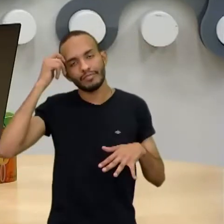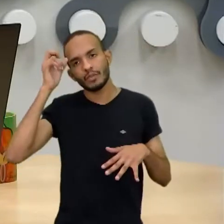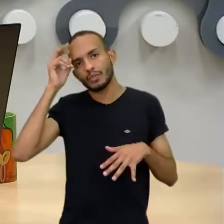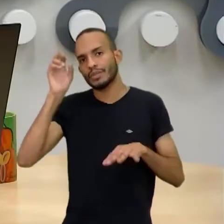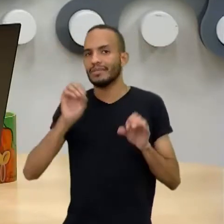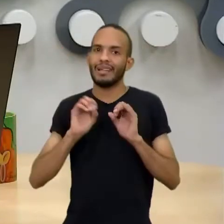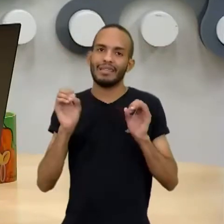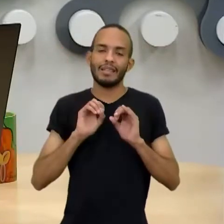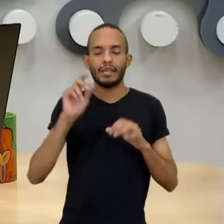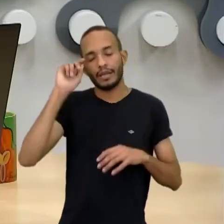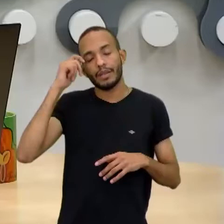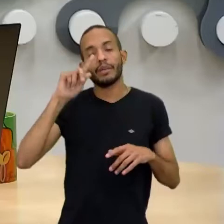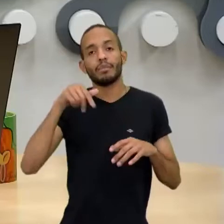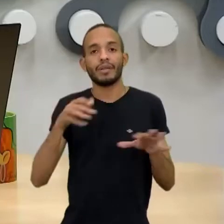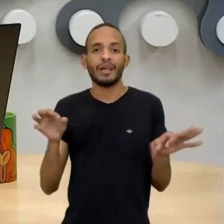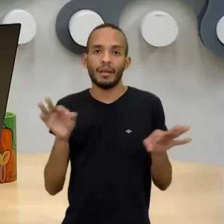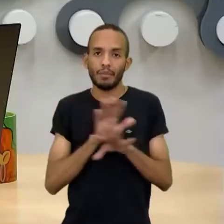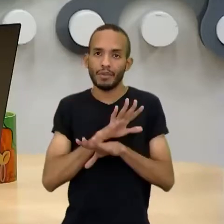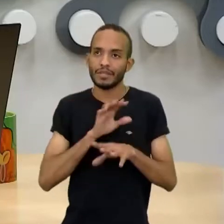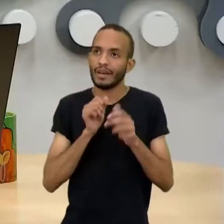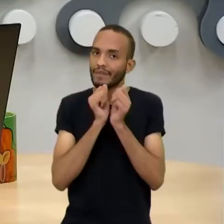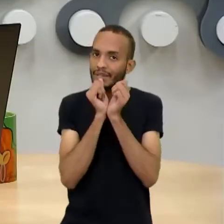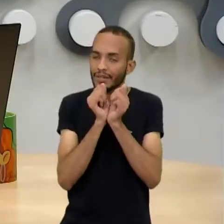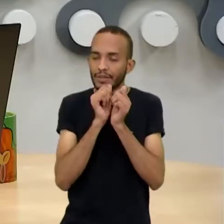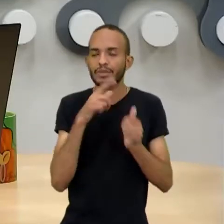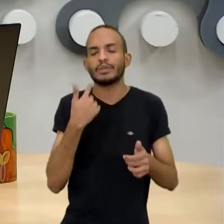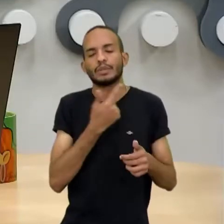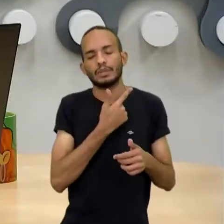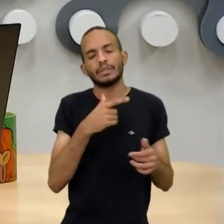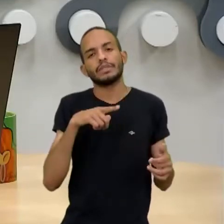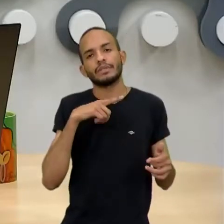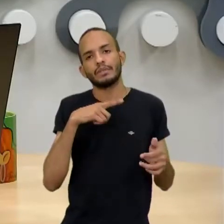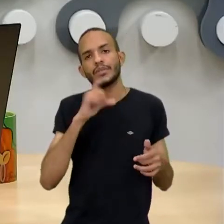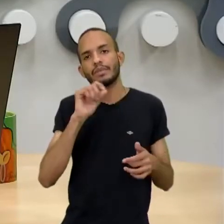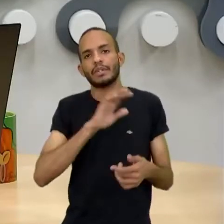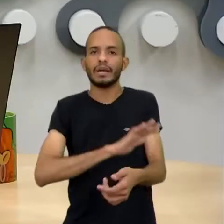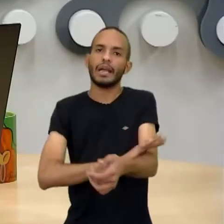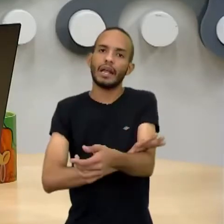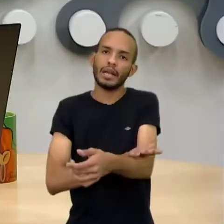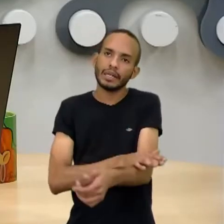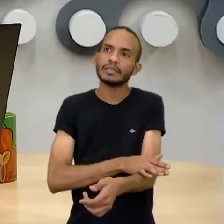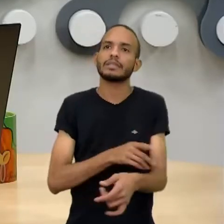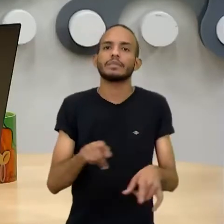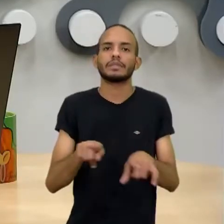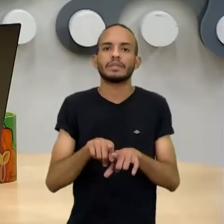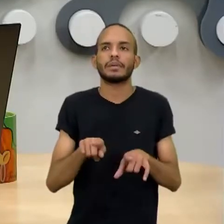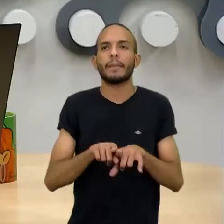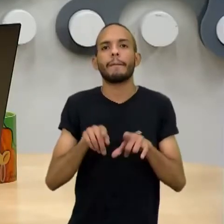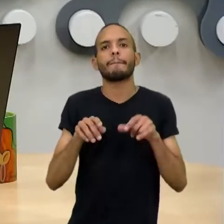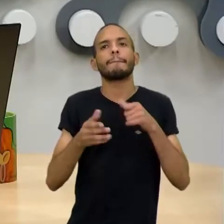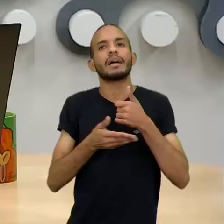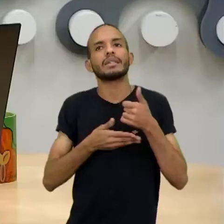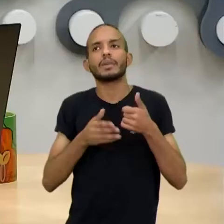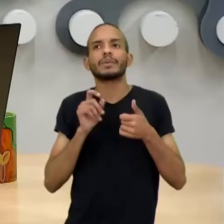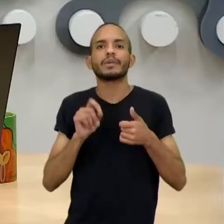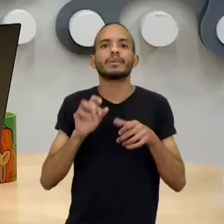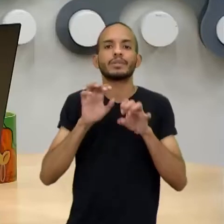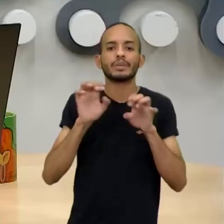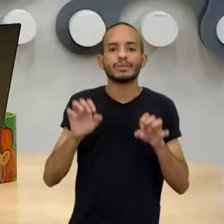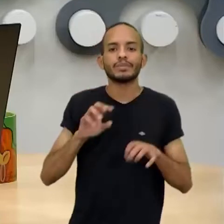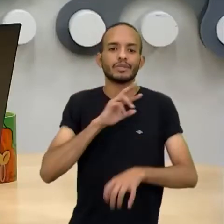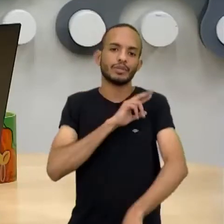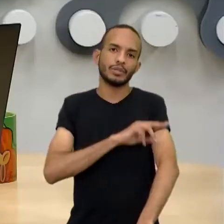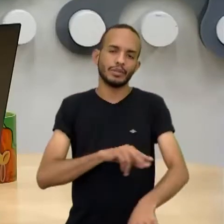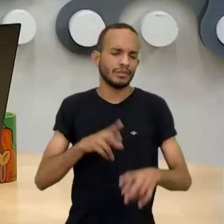escravidão, aliás, mesmo após a abolição da escravidão, nós tivemos aí um racismo baseado numa estrutura racial, né? A